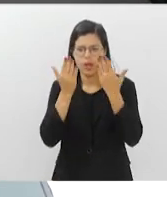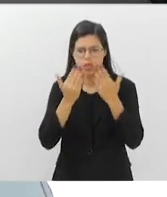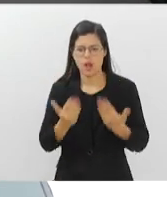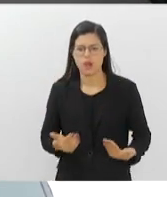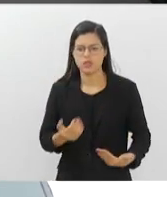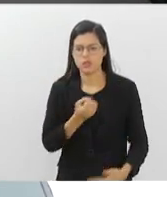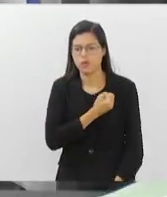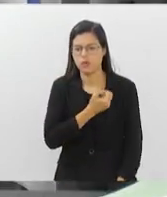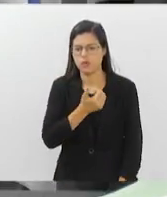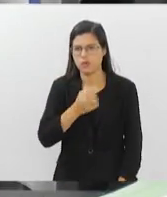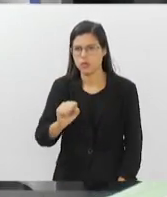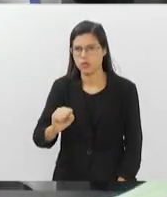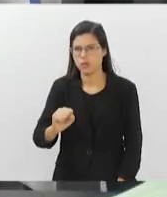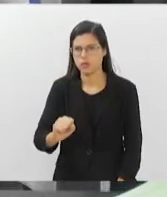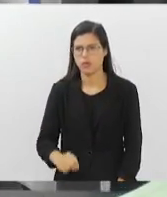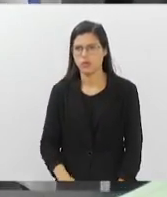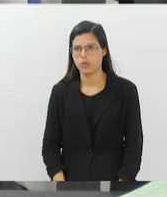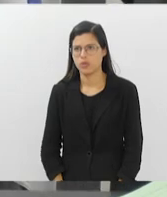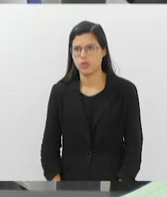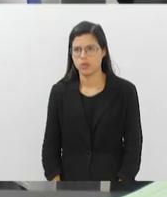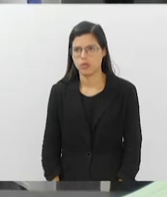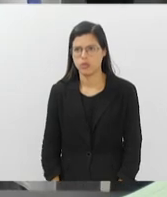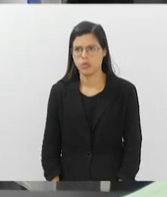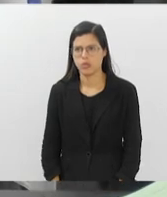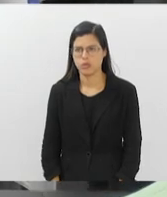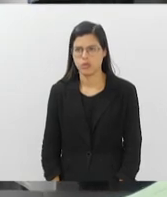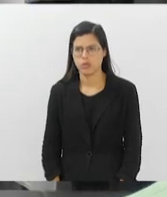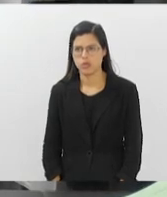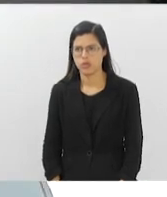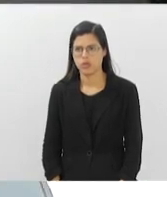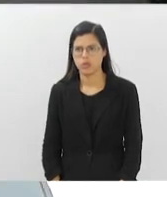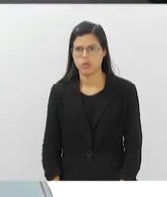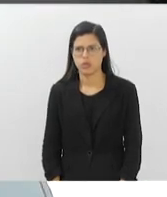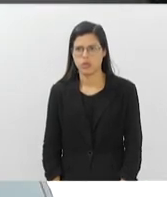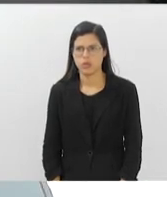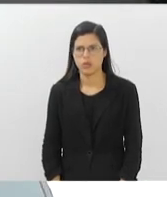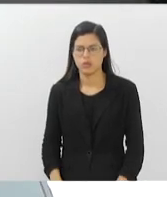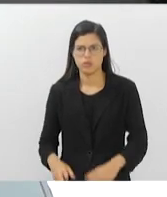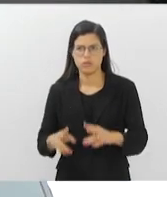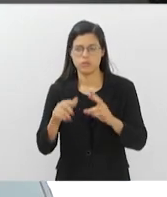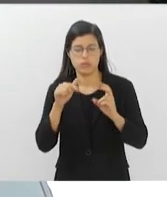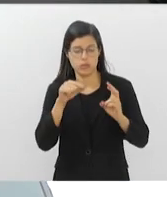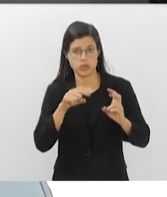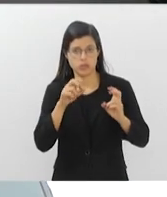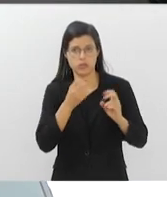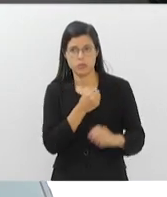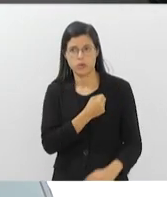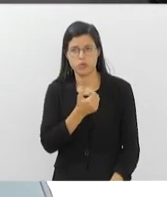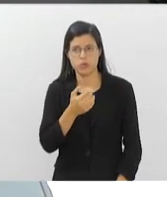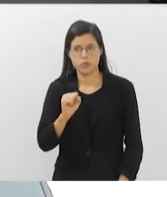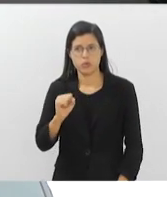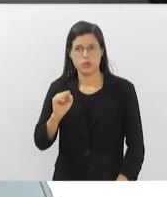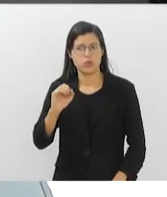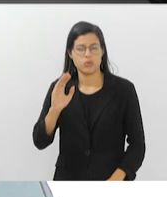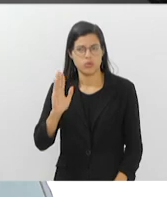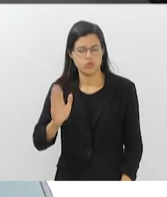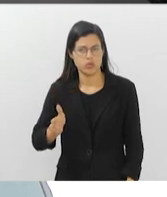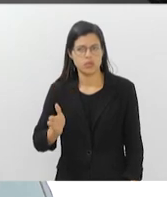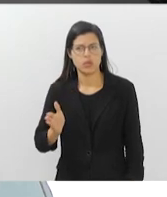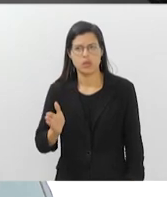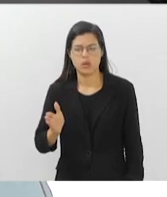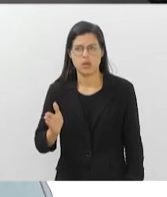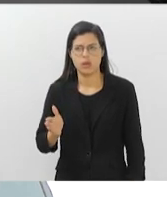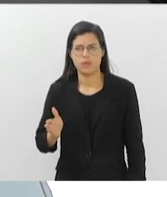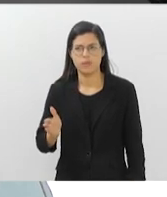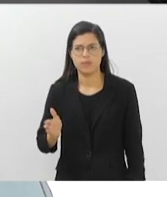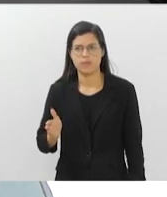Então, vou chamar os trabalhos à ordem e excluir da votação. E esse quesito já fez parte